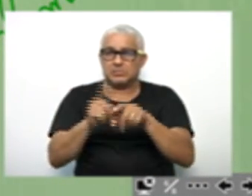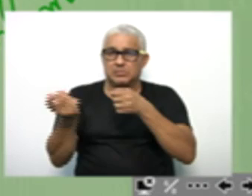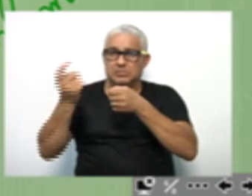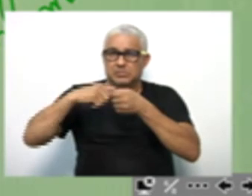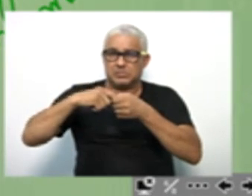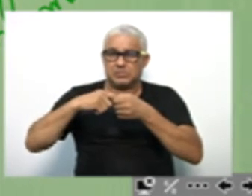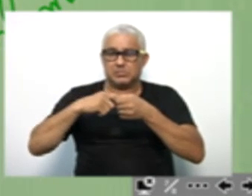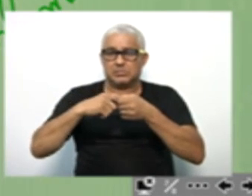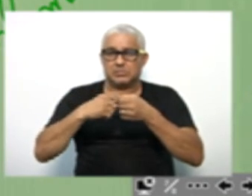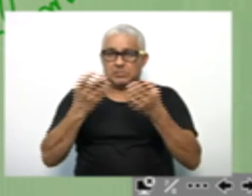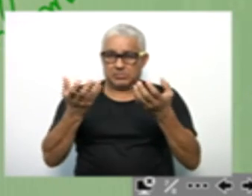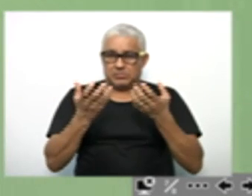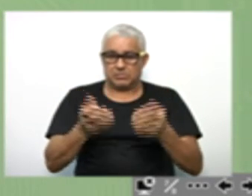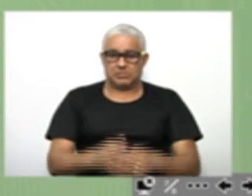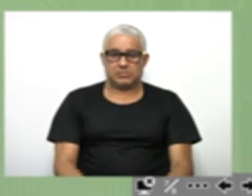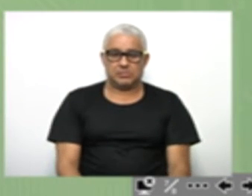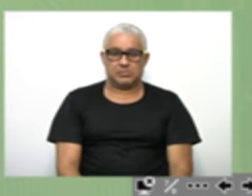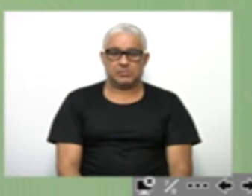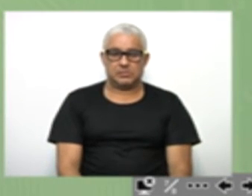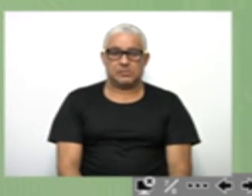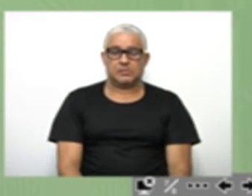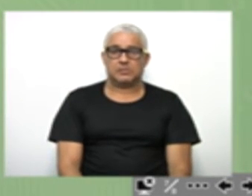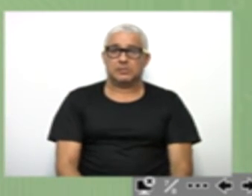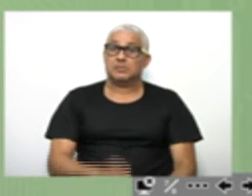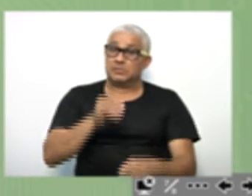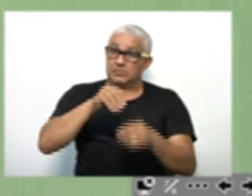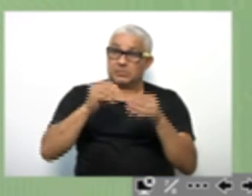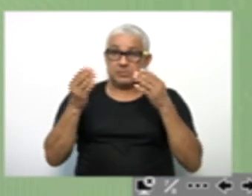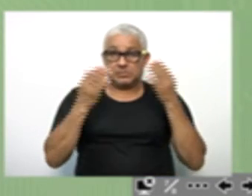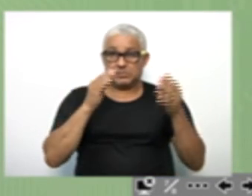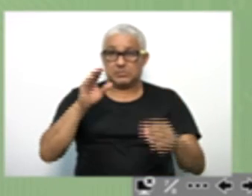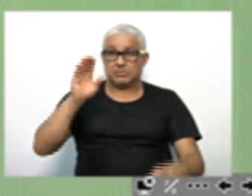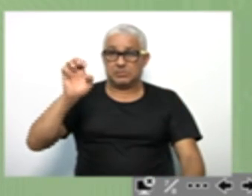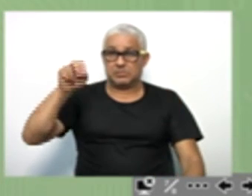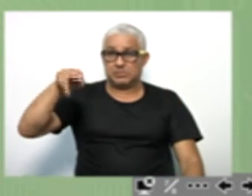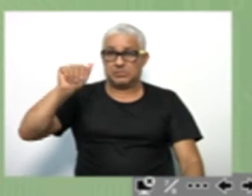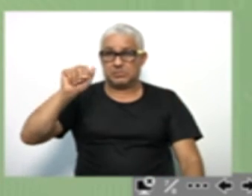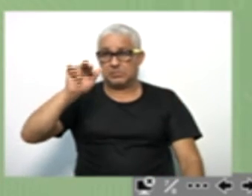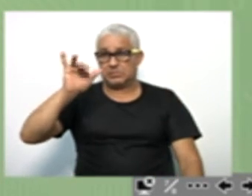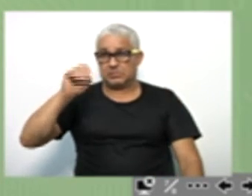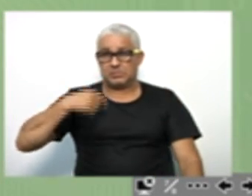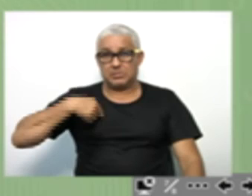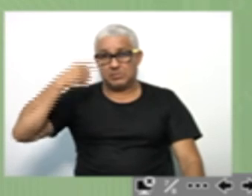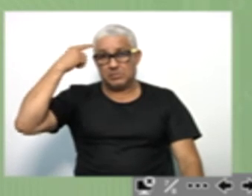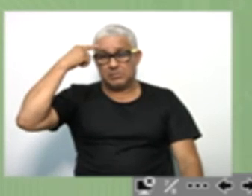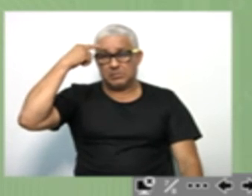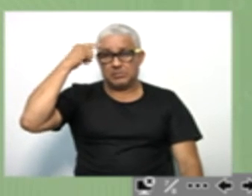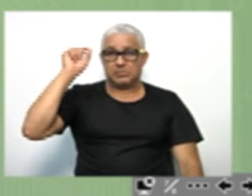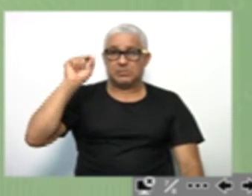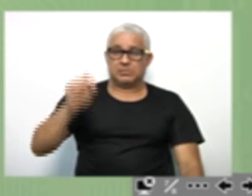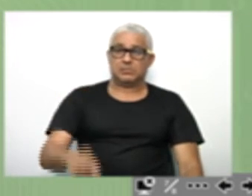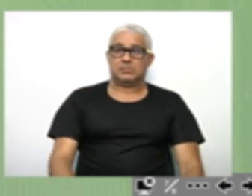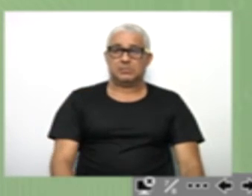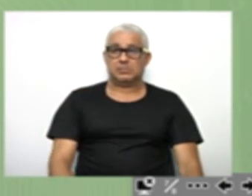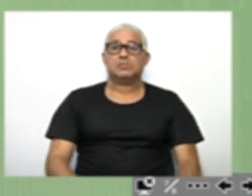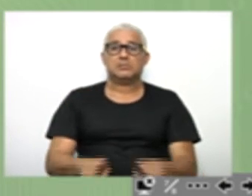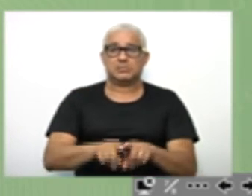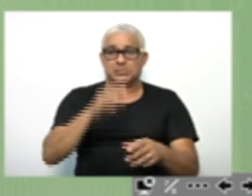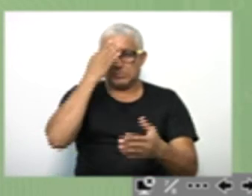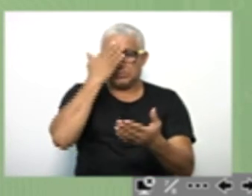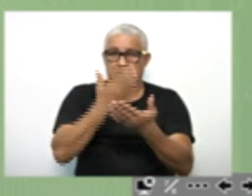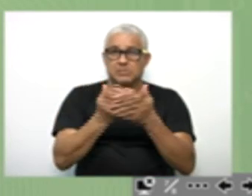ter. E dentro dessa análise de cenário, professor, eu penso e acredito que é